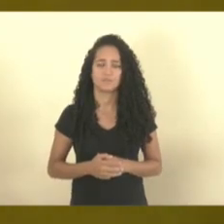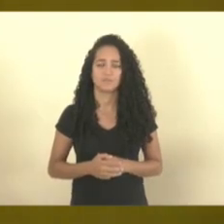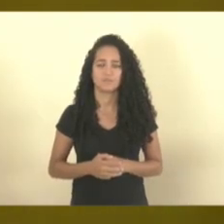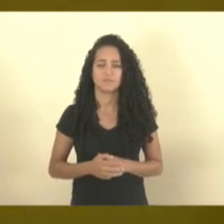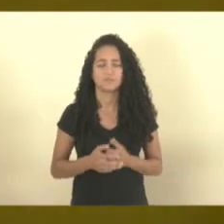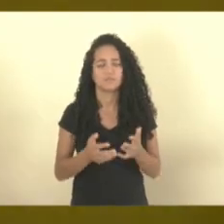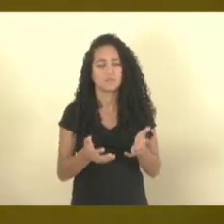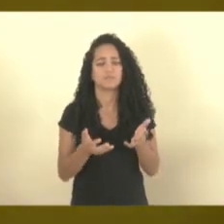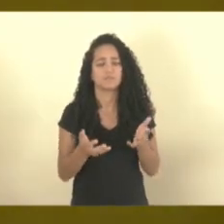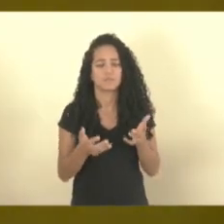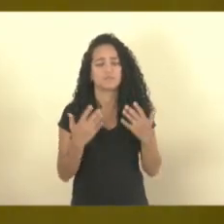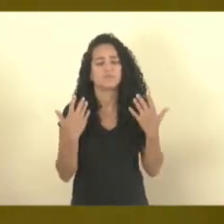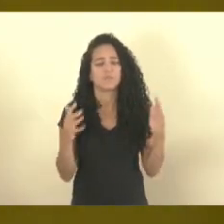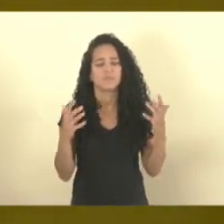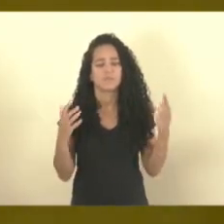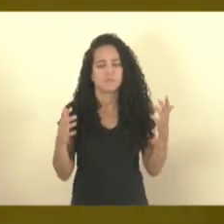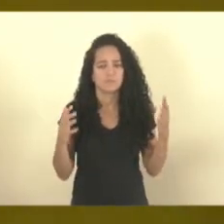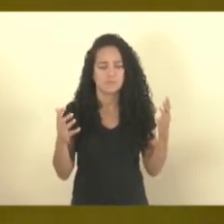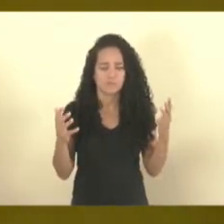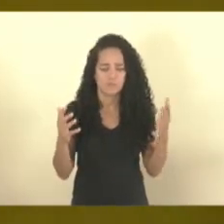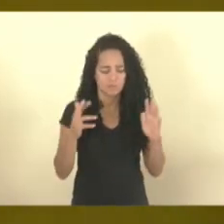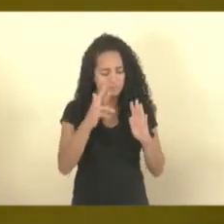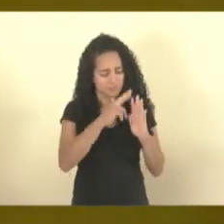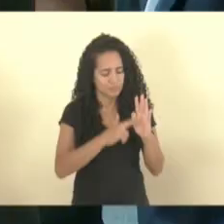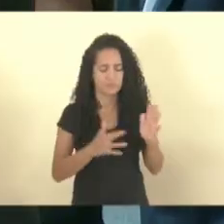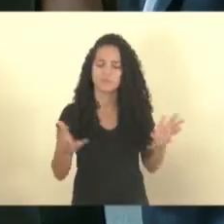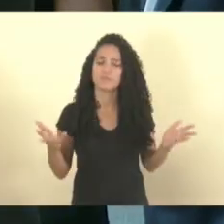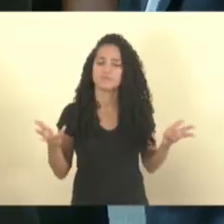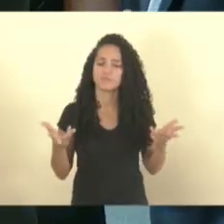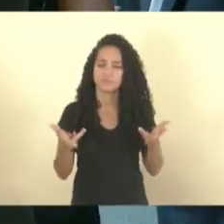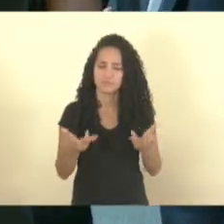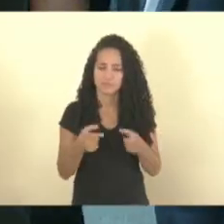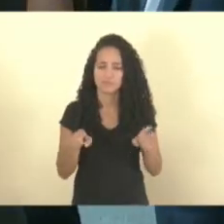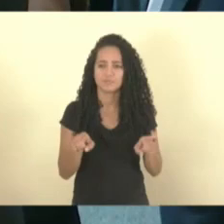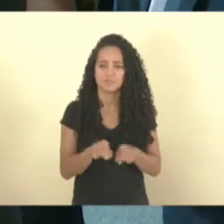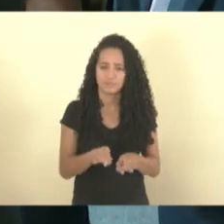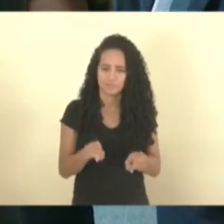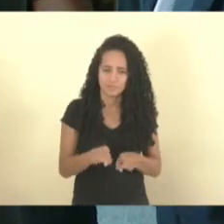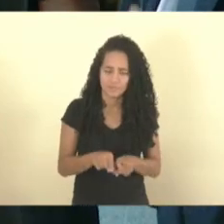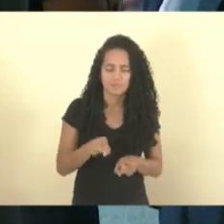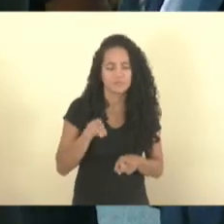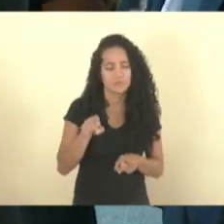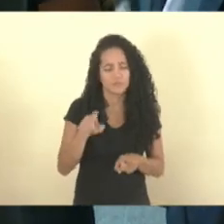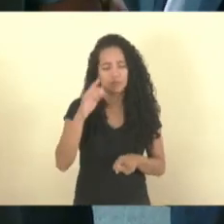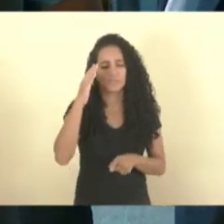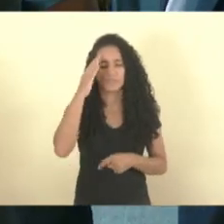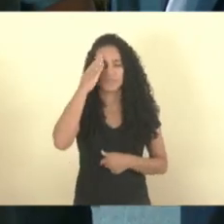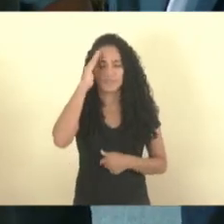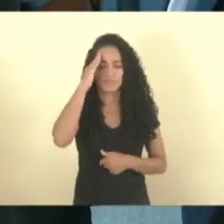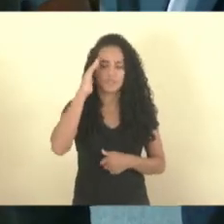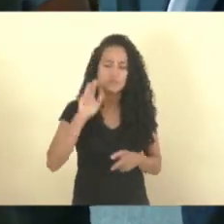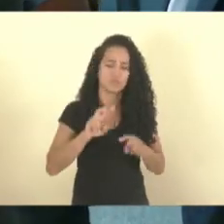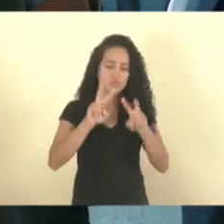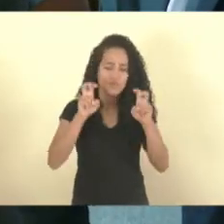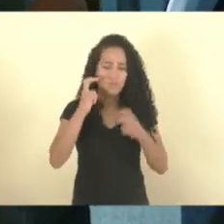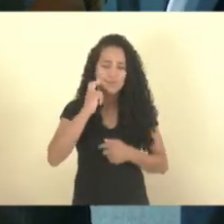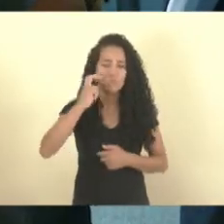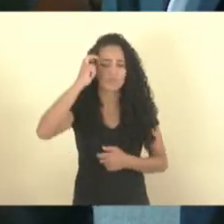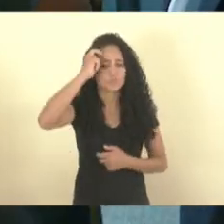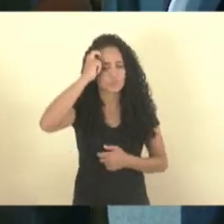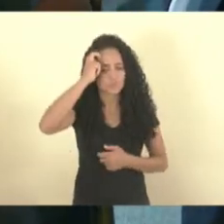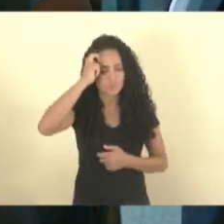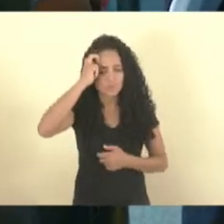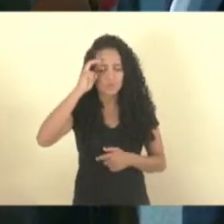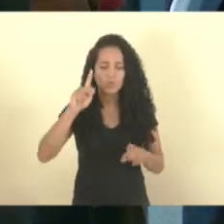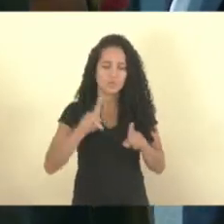Eu quero parabenizar pelo brilhante relatório, pelo entendimento que o senhor tem em relação à nossa cultura, à cultura